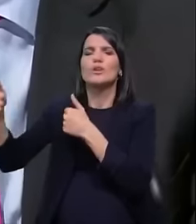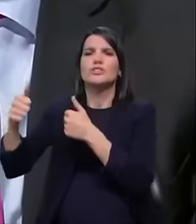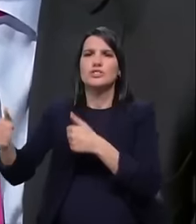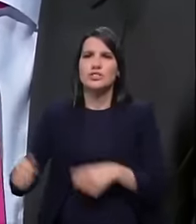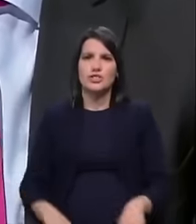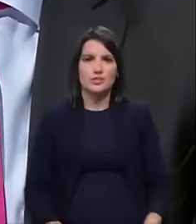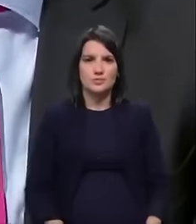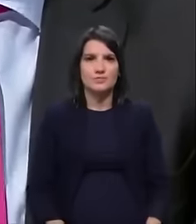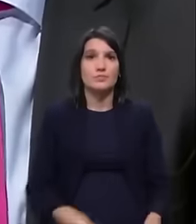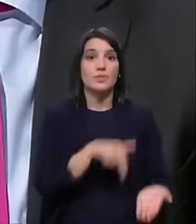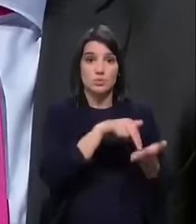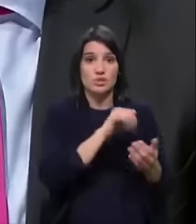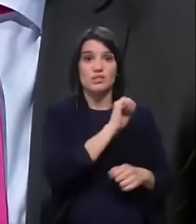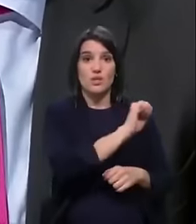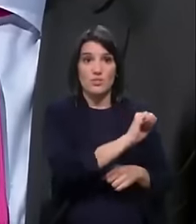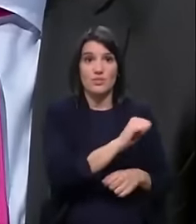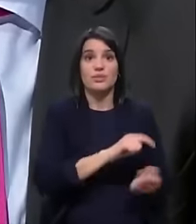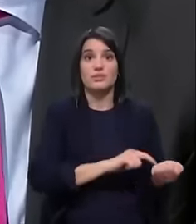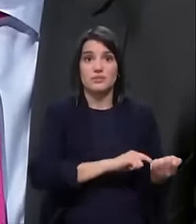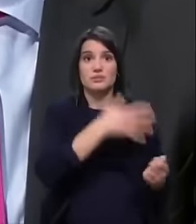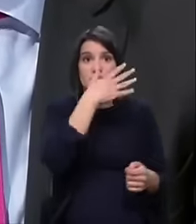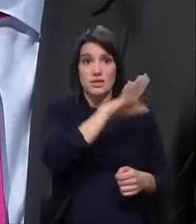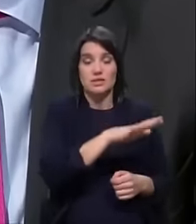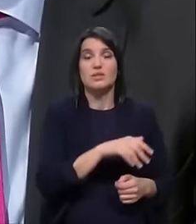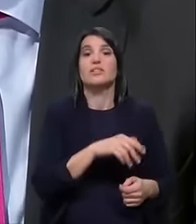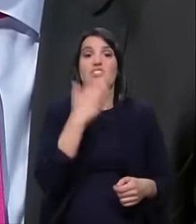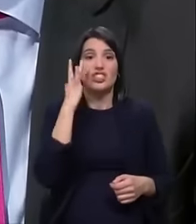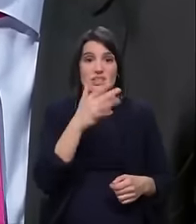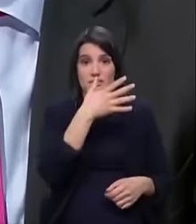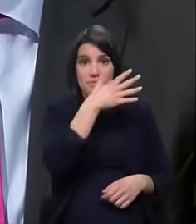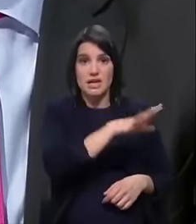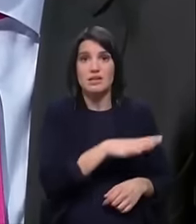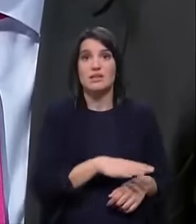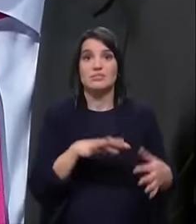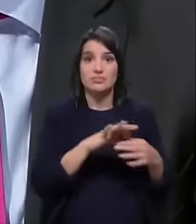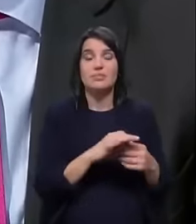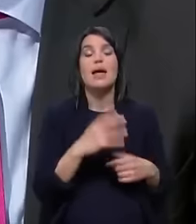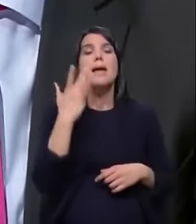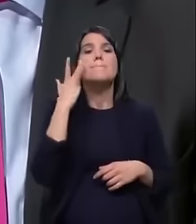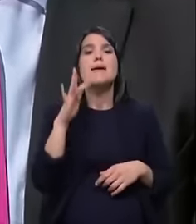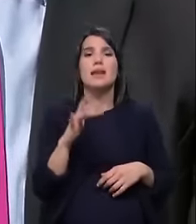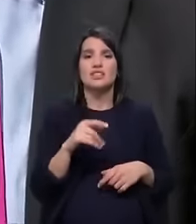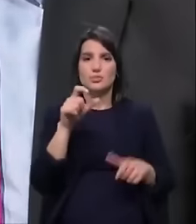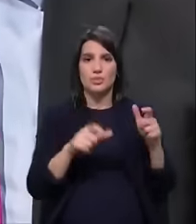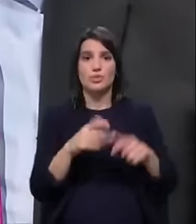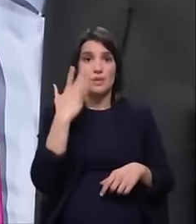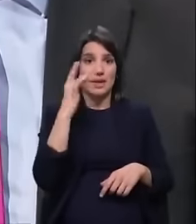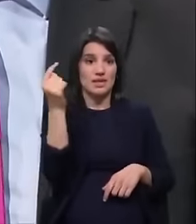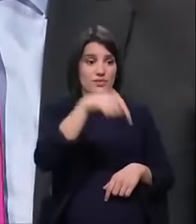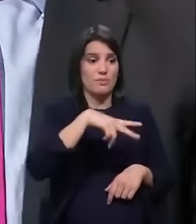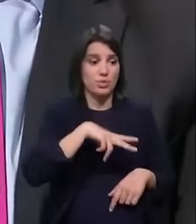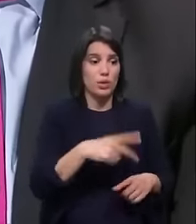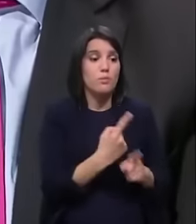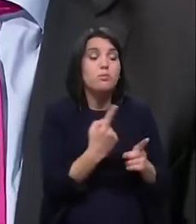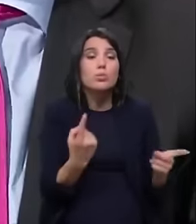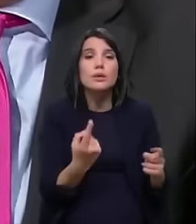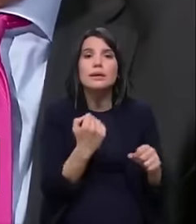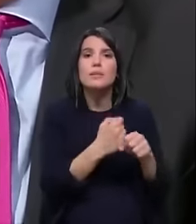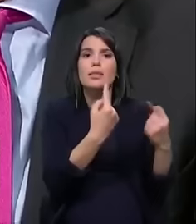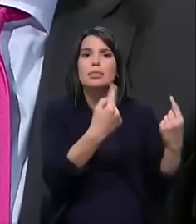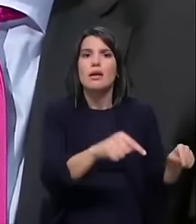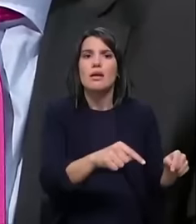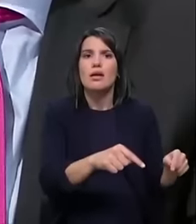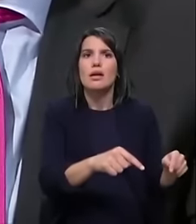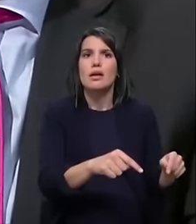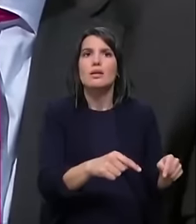Por causa das posições racistas e xenófobas que tem, nomeadamente sobre a imigração. É. Os imigrantes estão em Portugal porque há trabalho. E a única